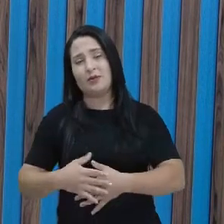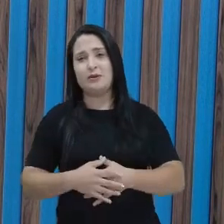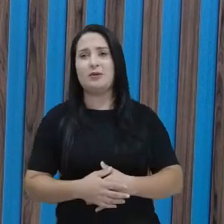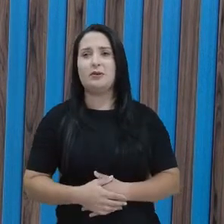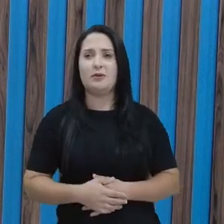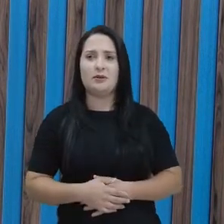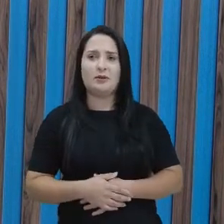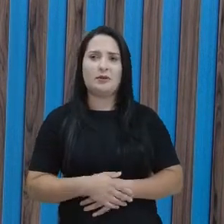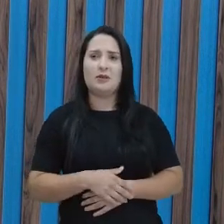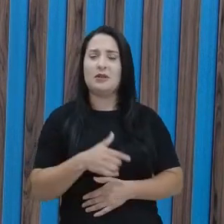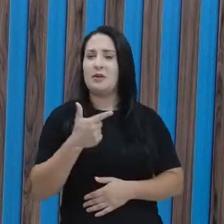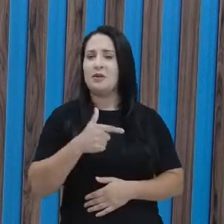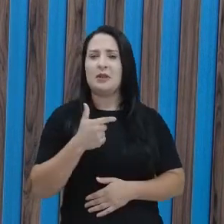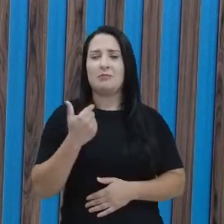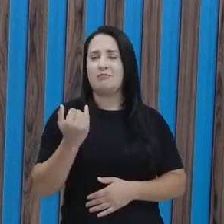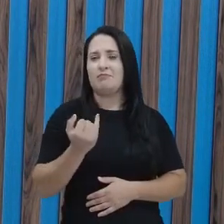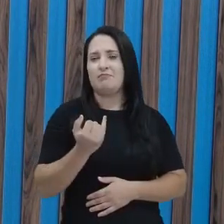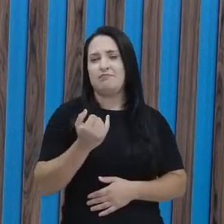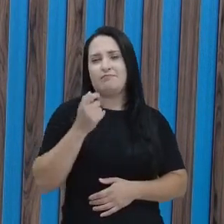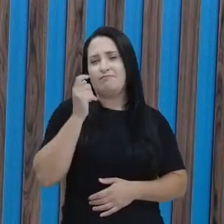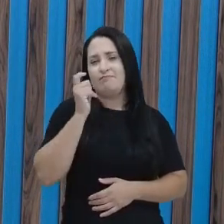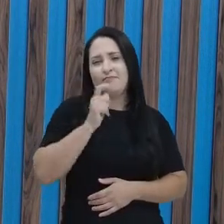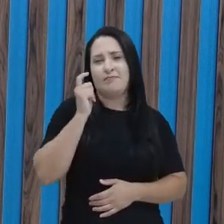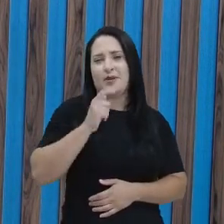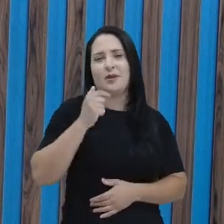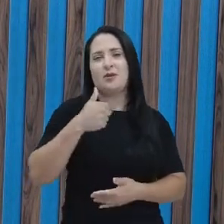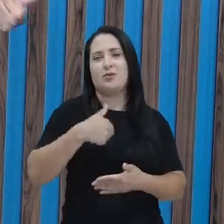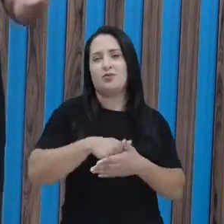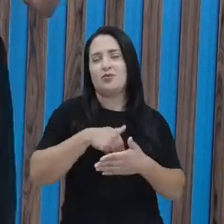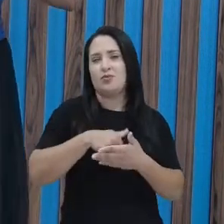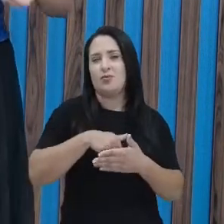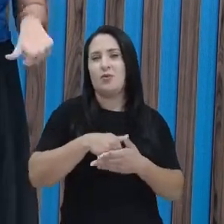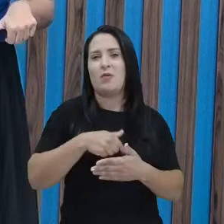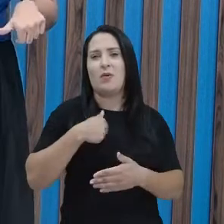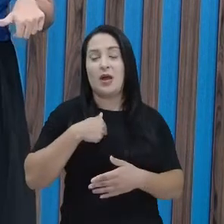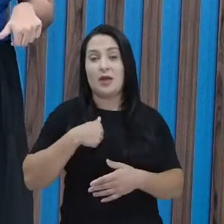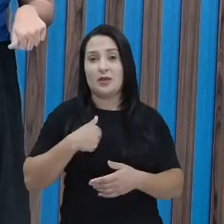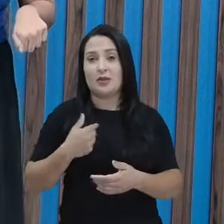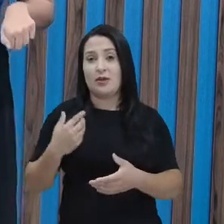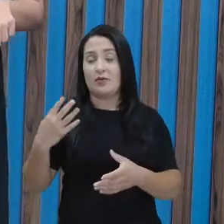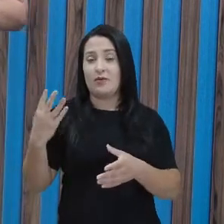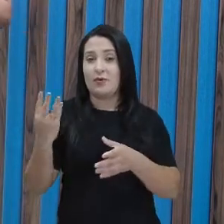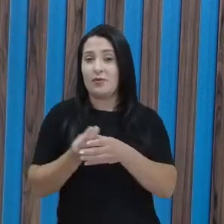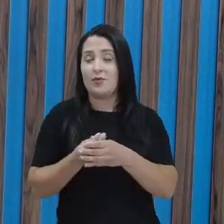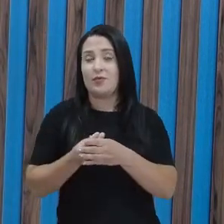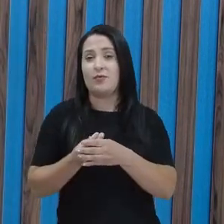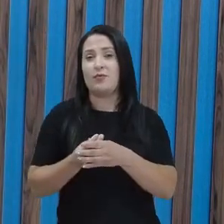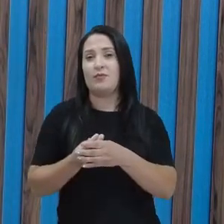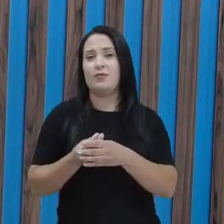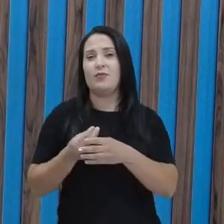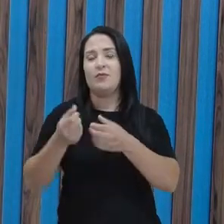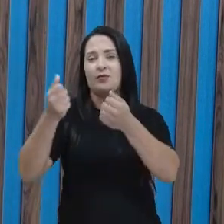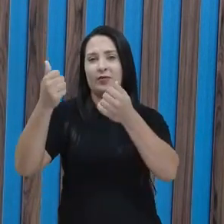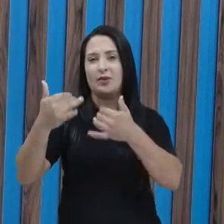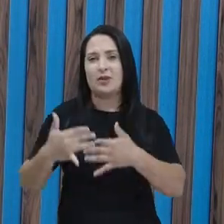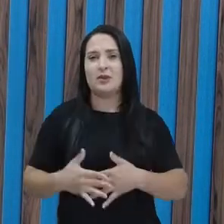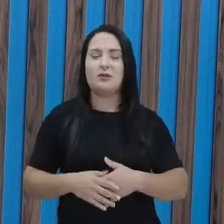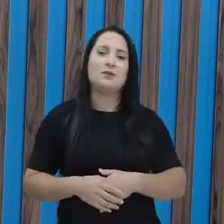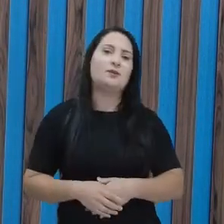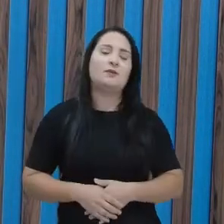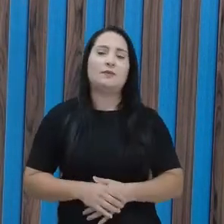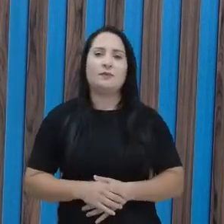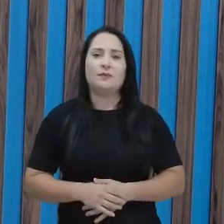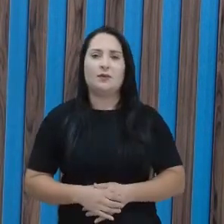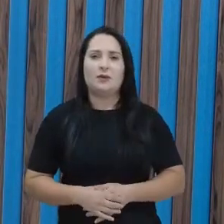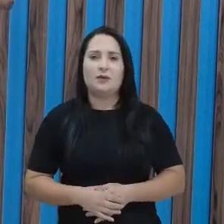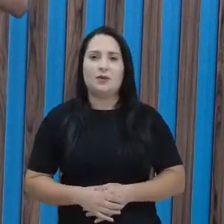Não estava se importando muito com o jogo, então eu vou introduzir uma explicação através dessas expressões